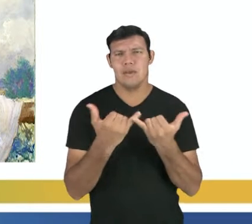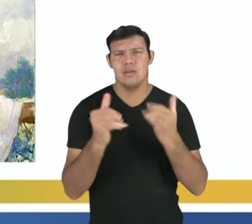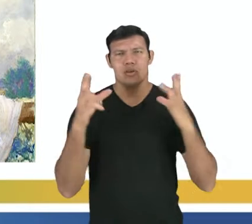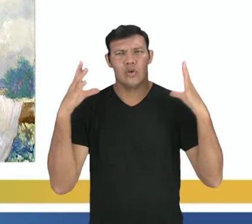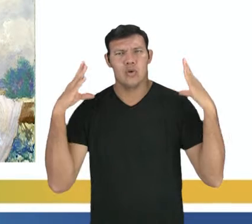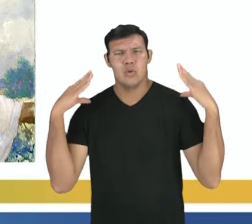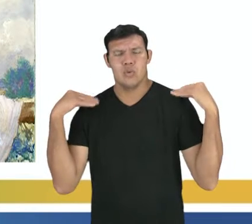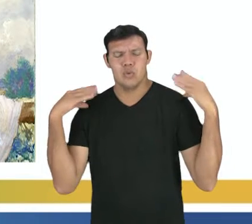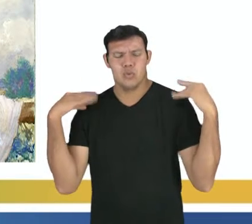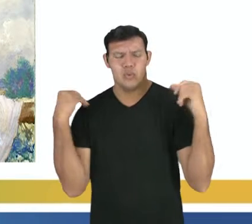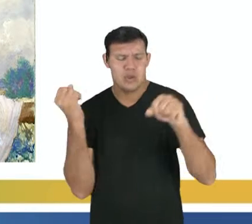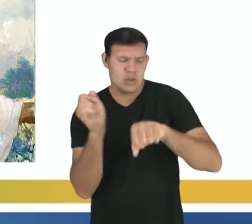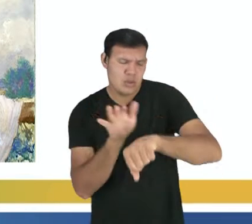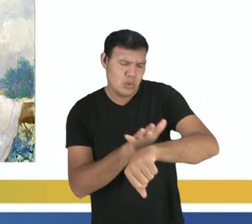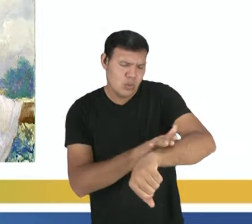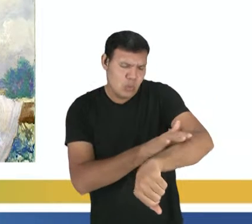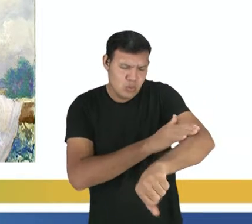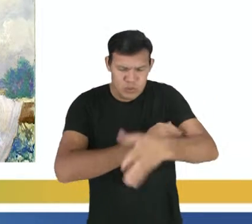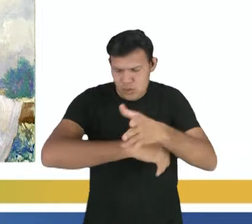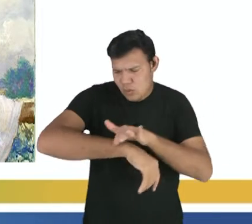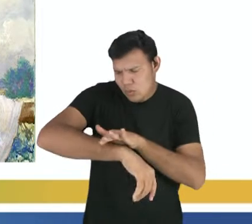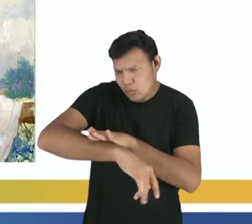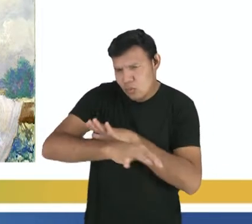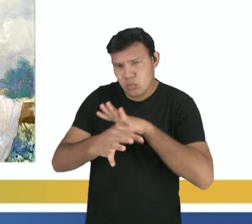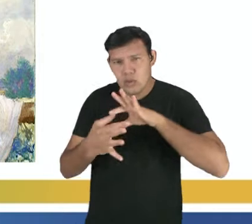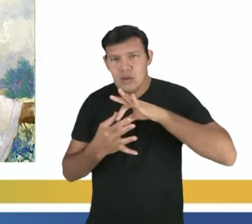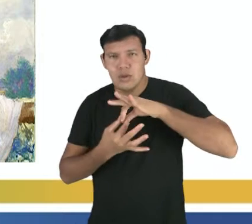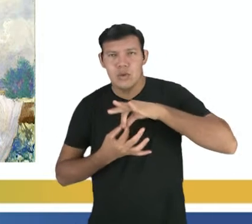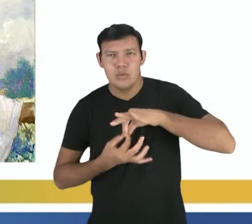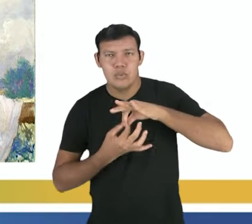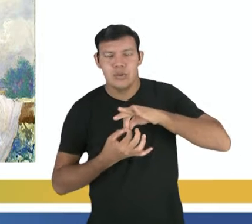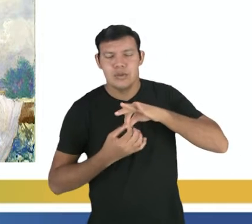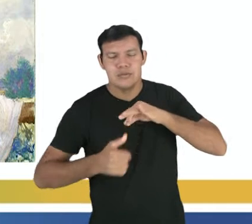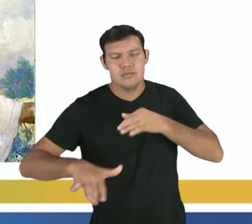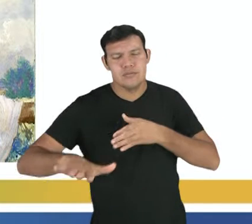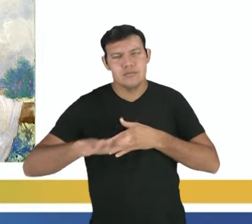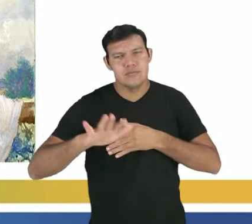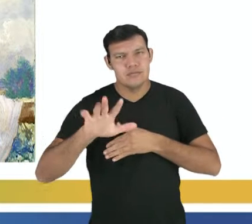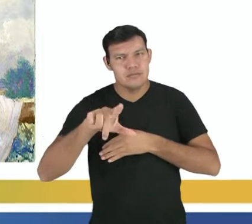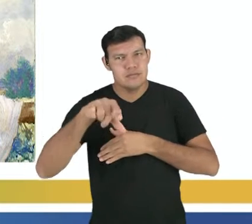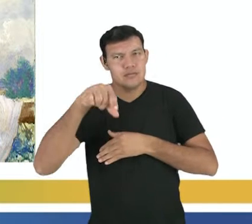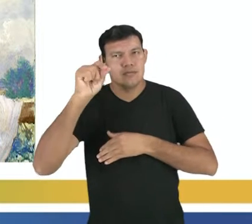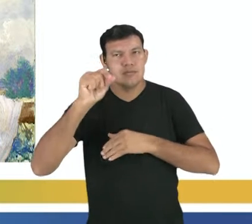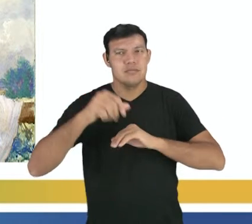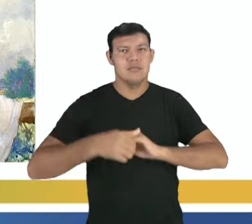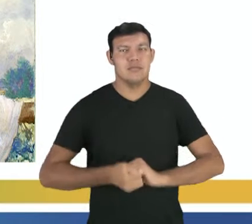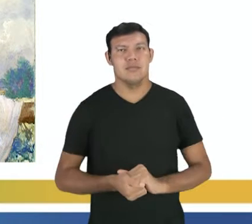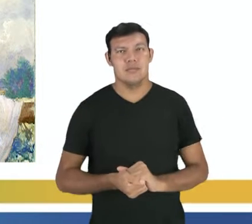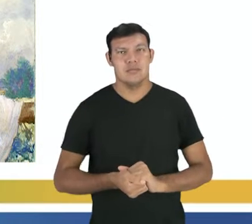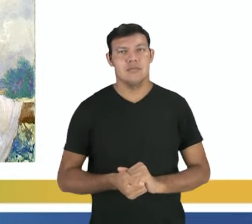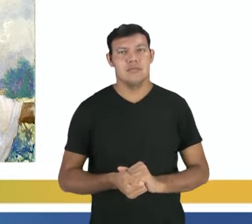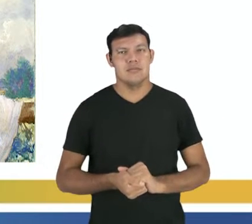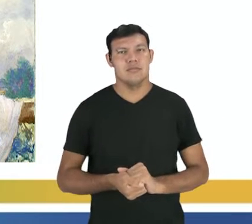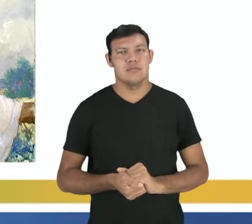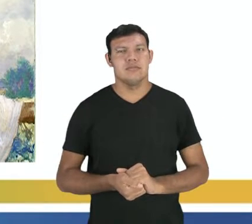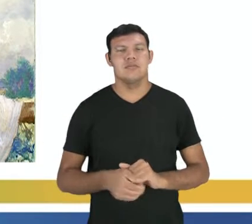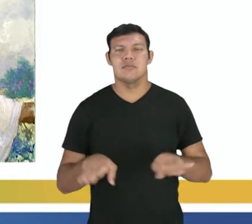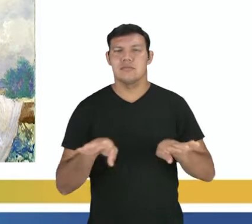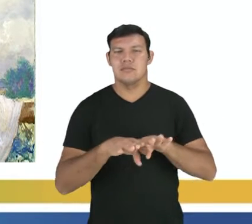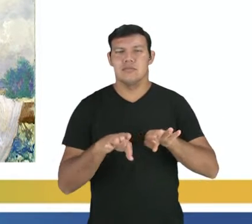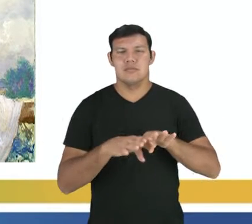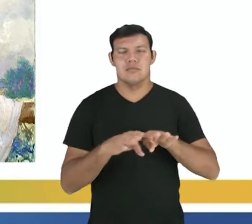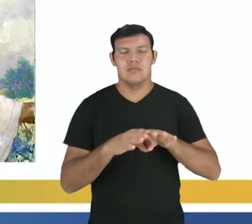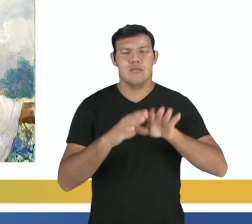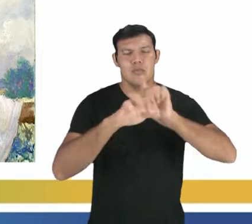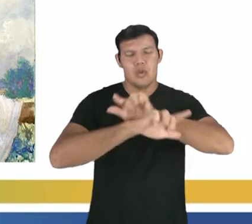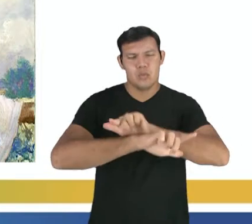Tão sensível e tão espirituosa, é a sua área favorita. E ela livra-me de todas